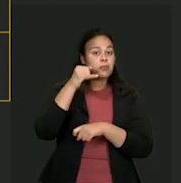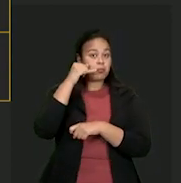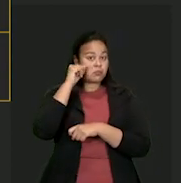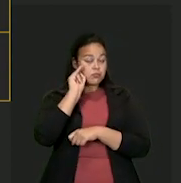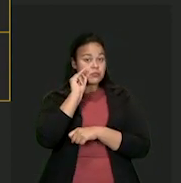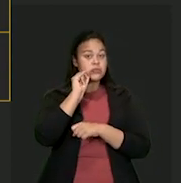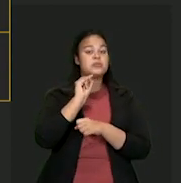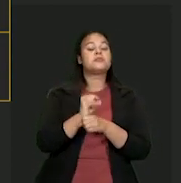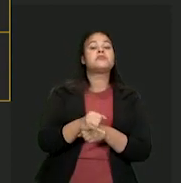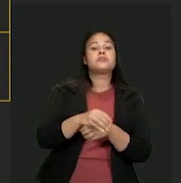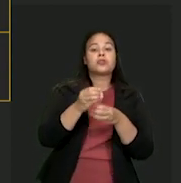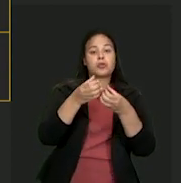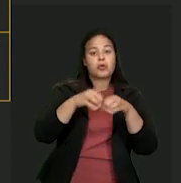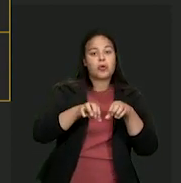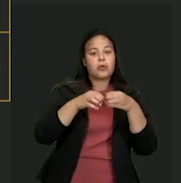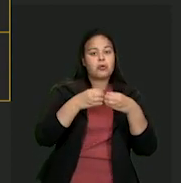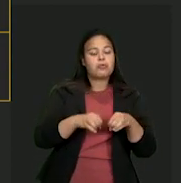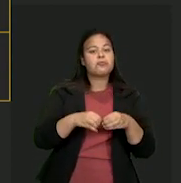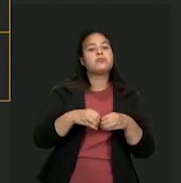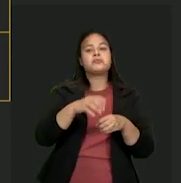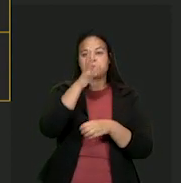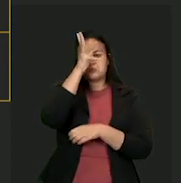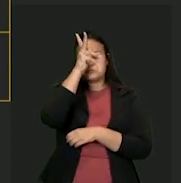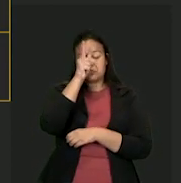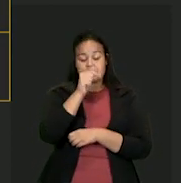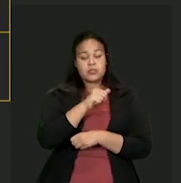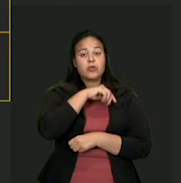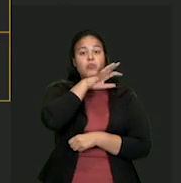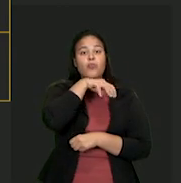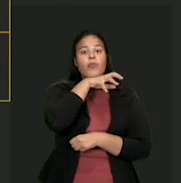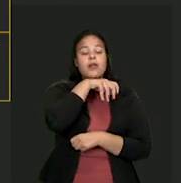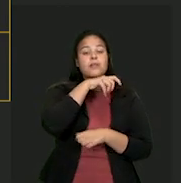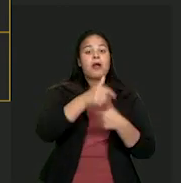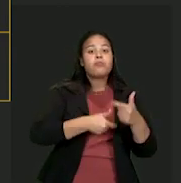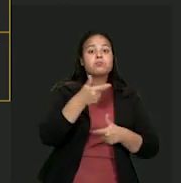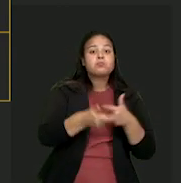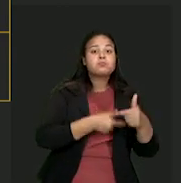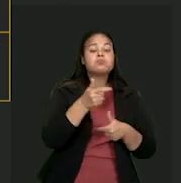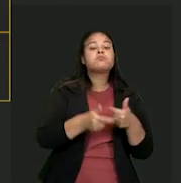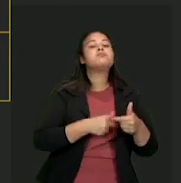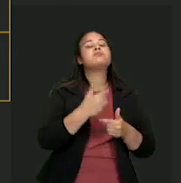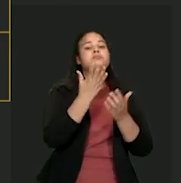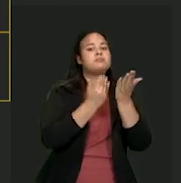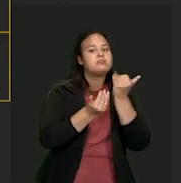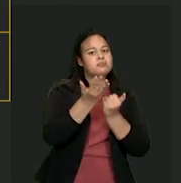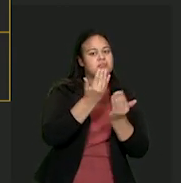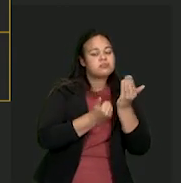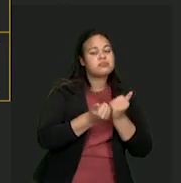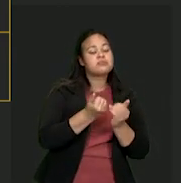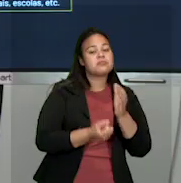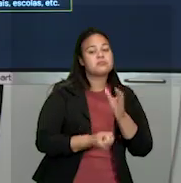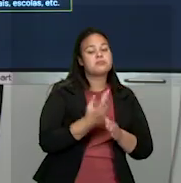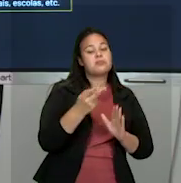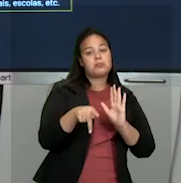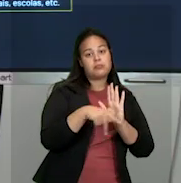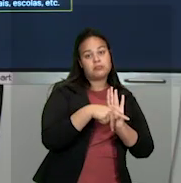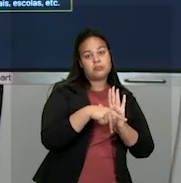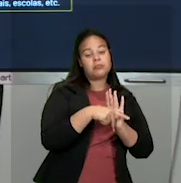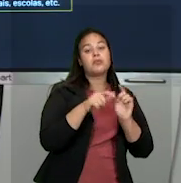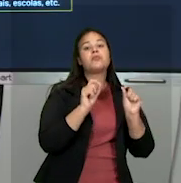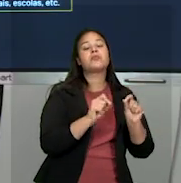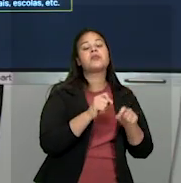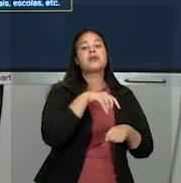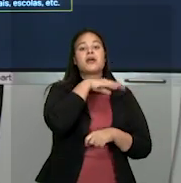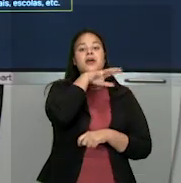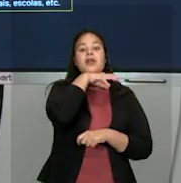seja, produção animal, produção de alimentação de origem animal, né? A